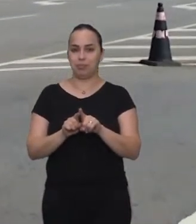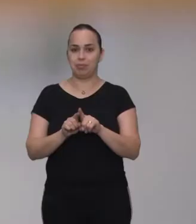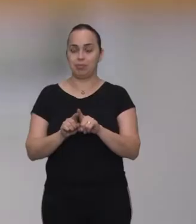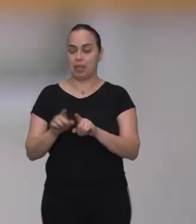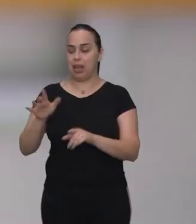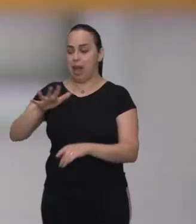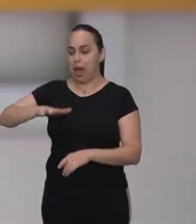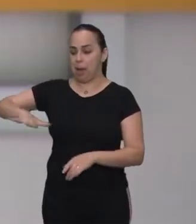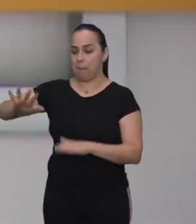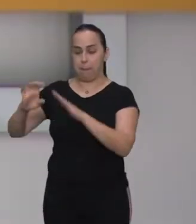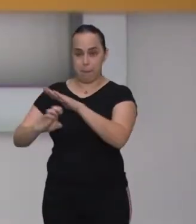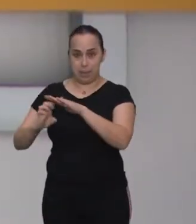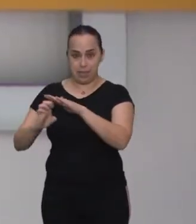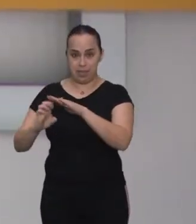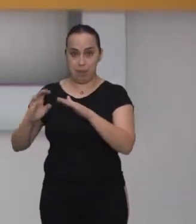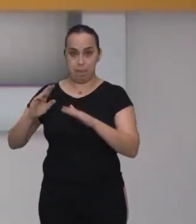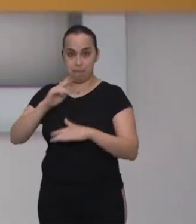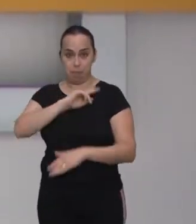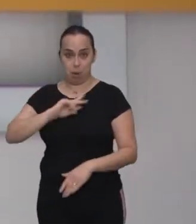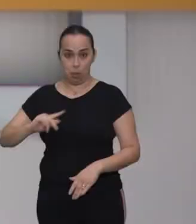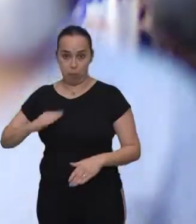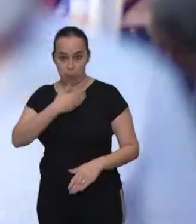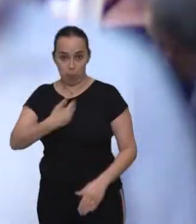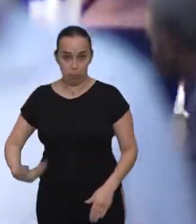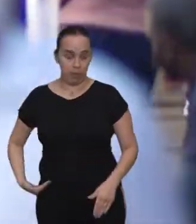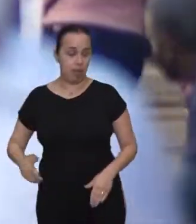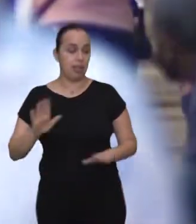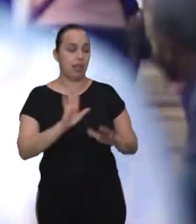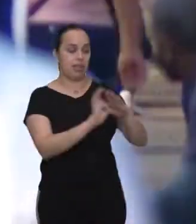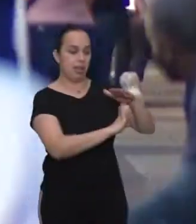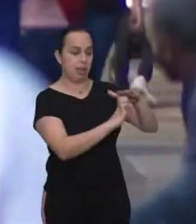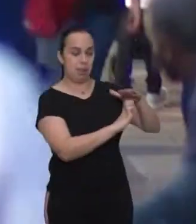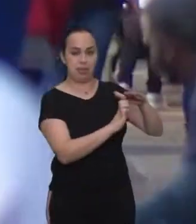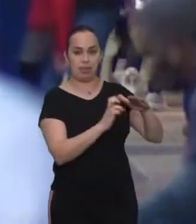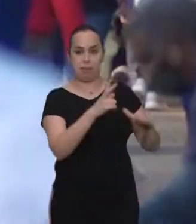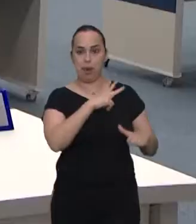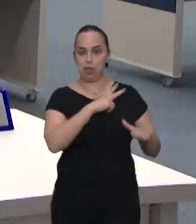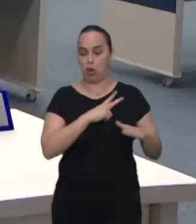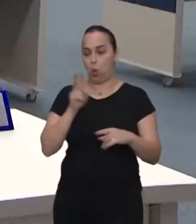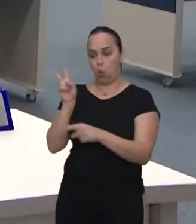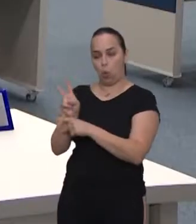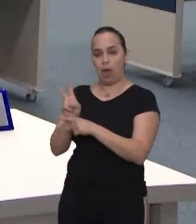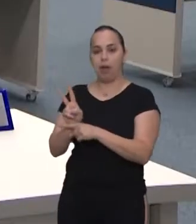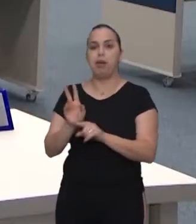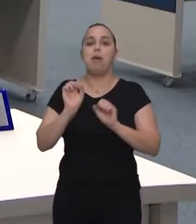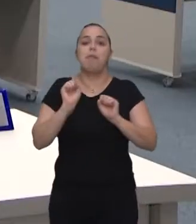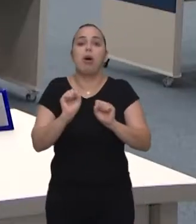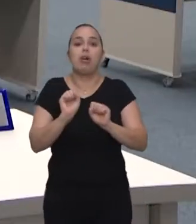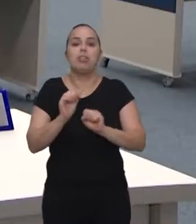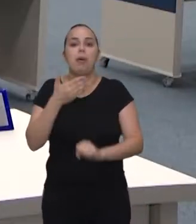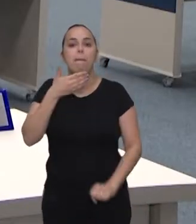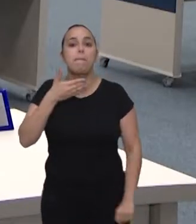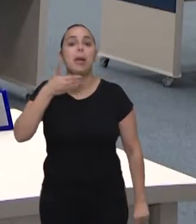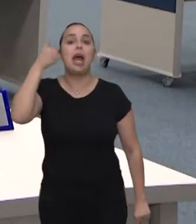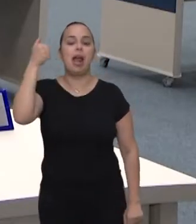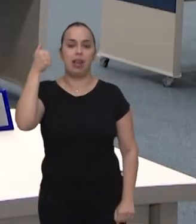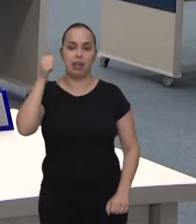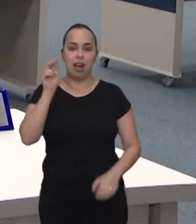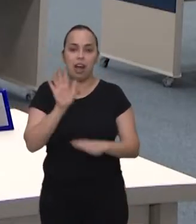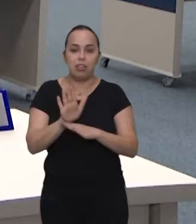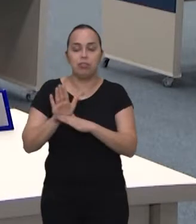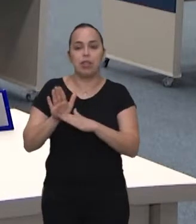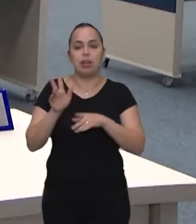equipamentos públicos ao setor privado podem ainda melhorar outros serviços à população quando a gente coloca é a